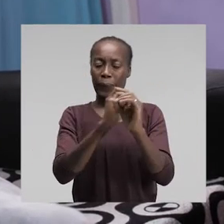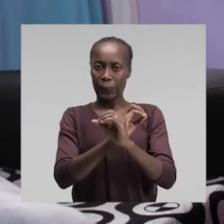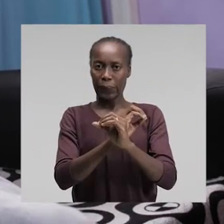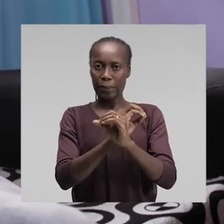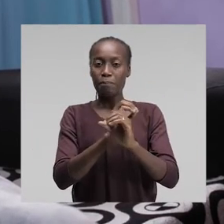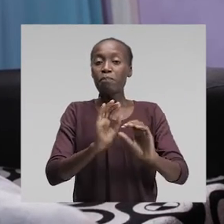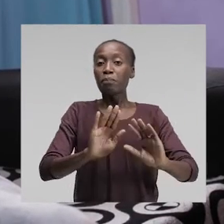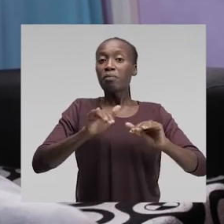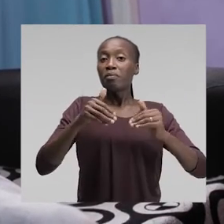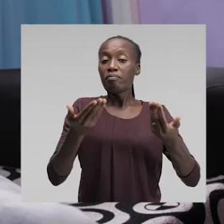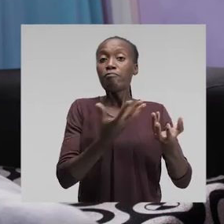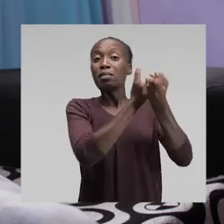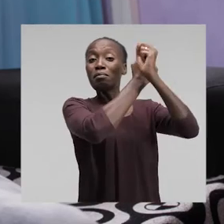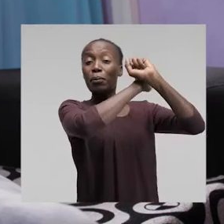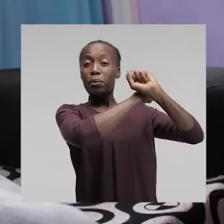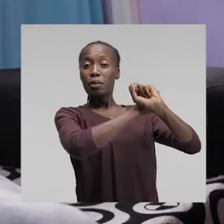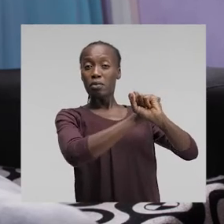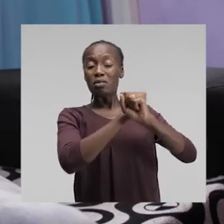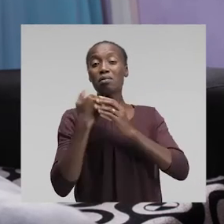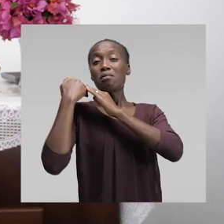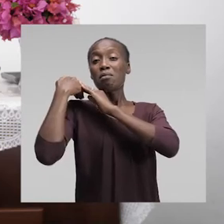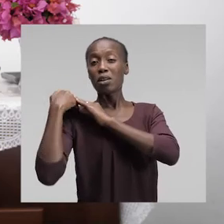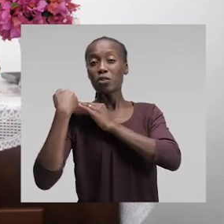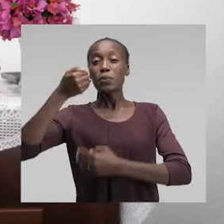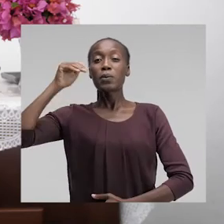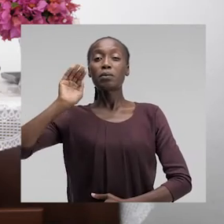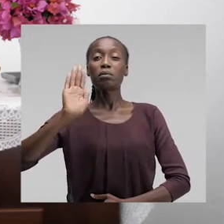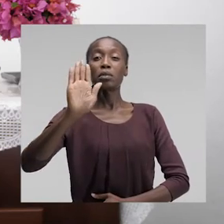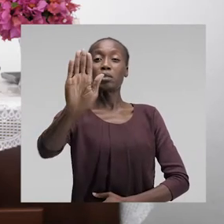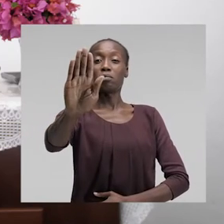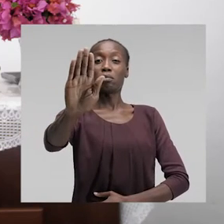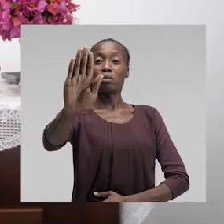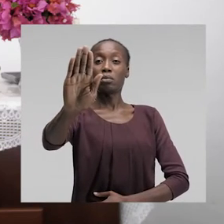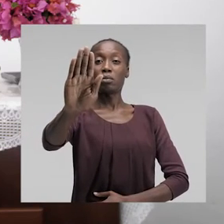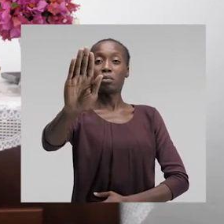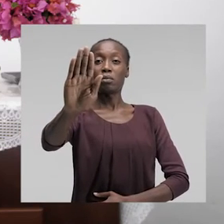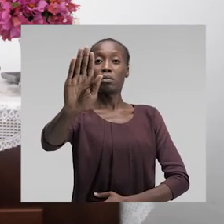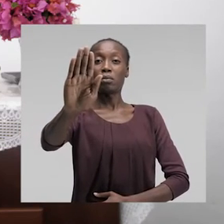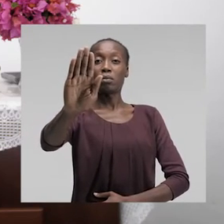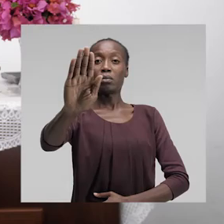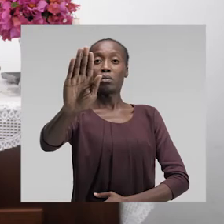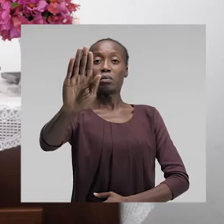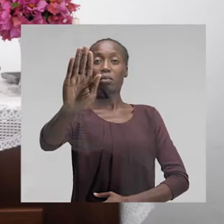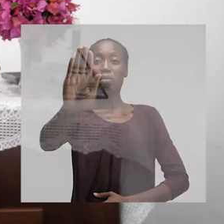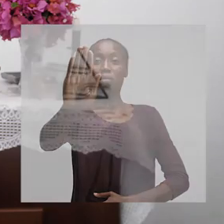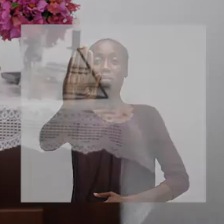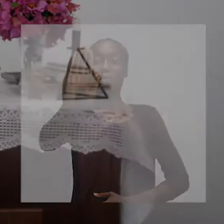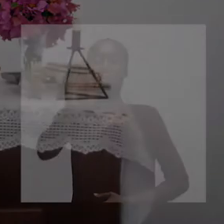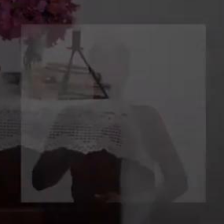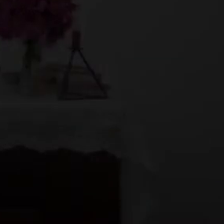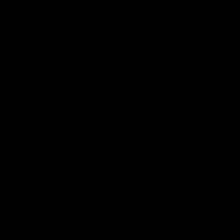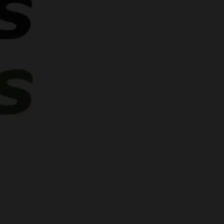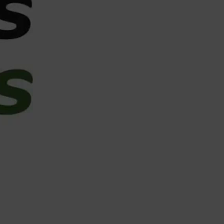mesmo que não tenha os sintomas da doença e a prevenção está nas